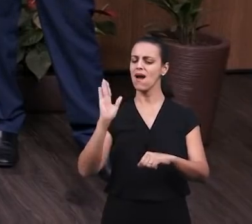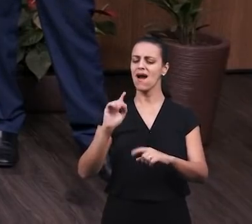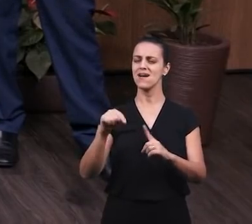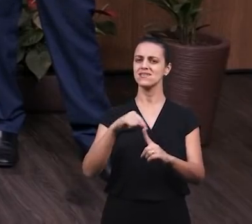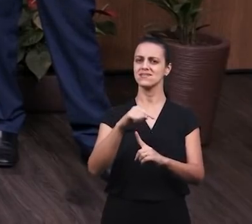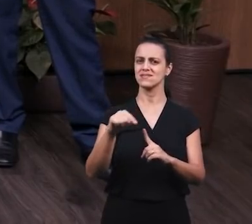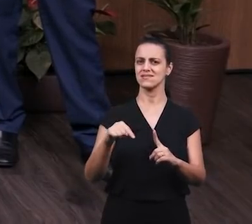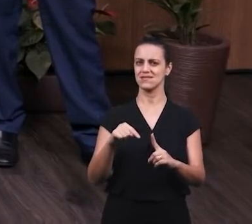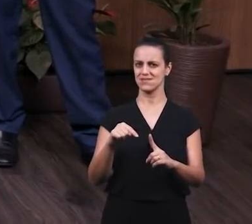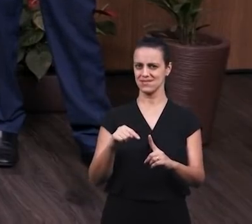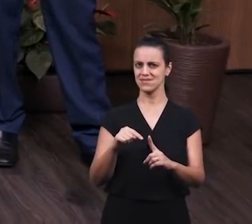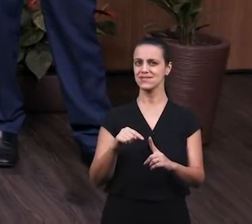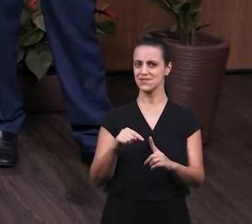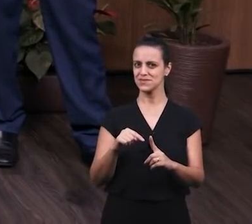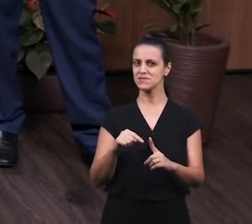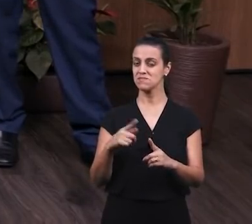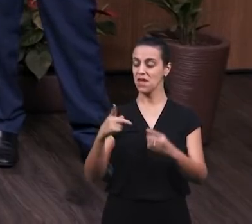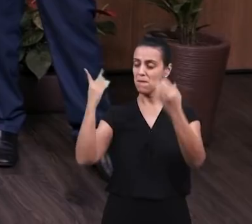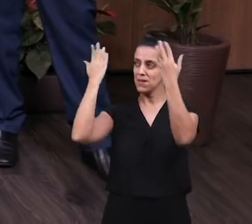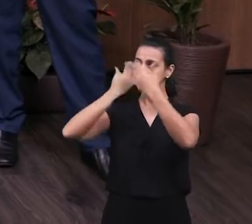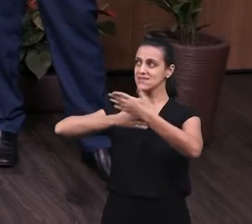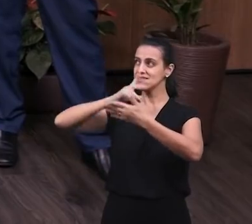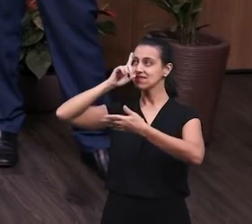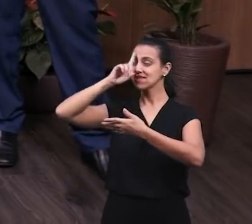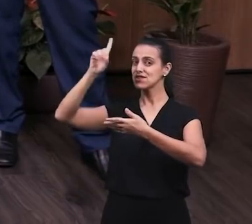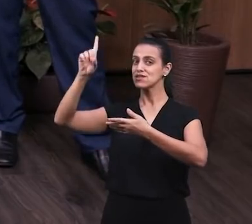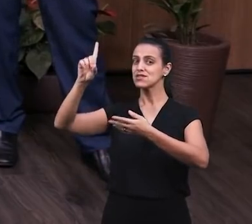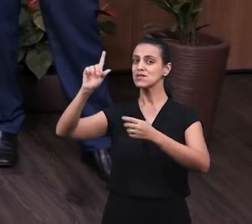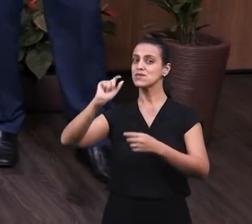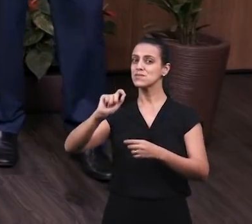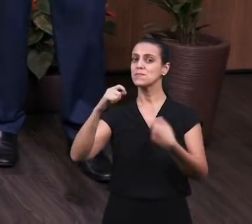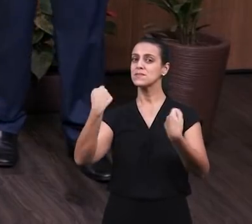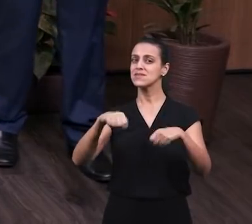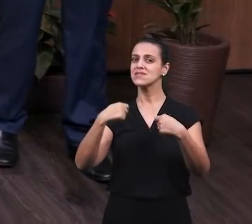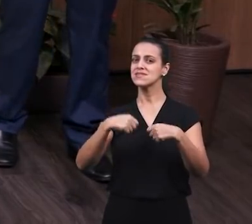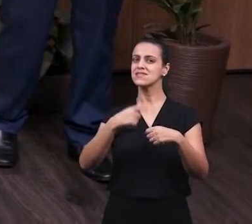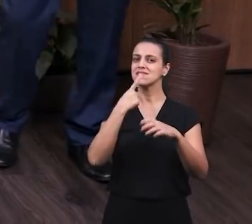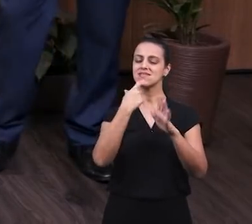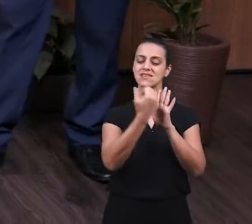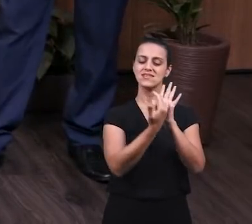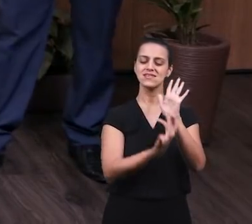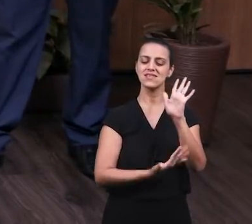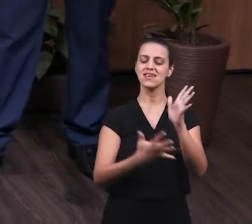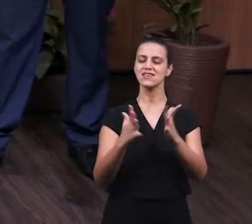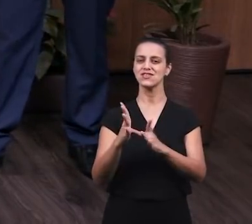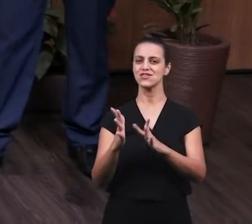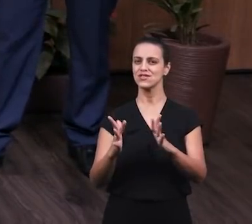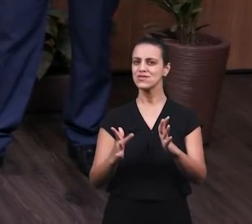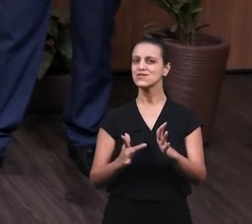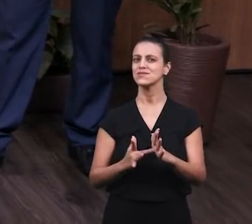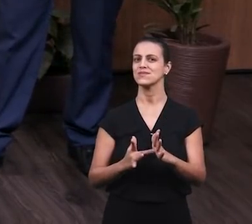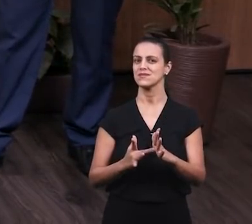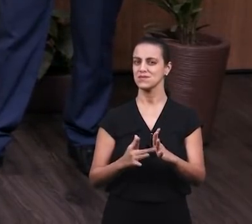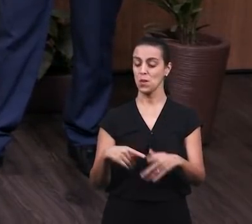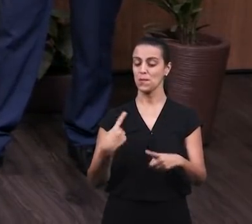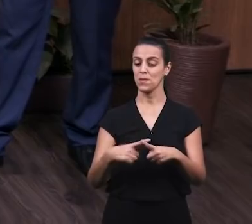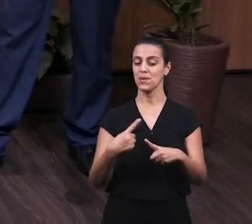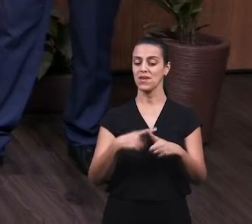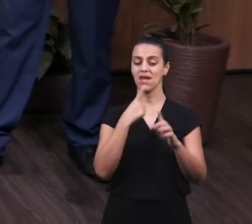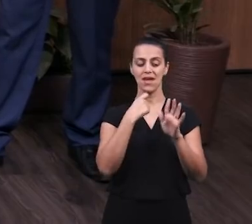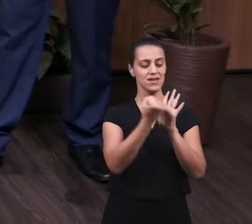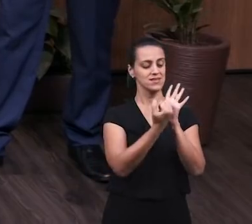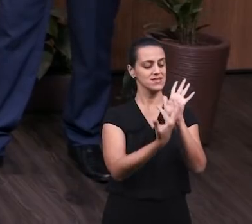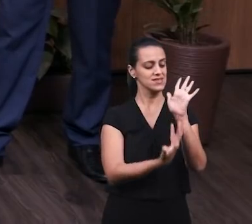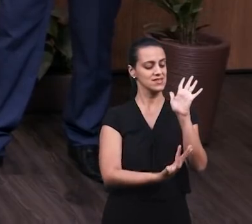na presença de Deus, sem ser pelo sangue de Jesus, porque o